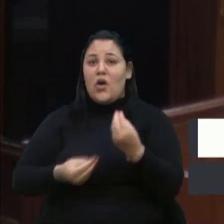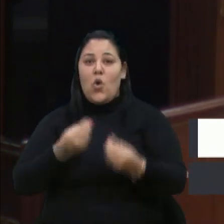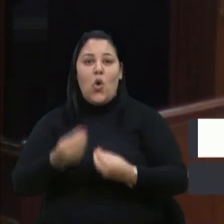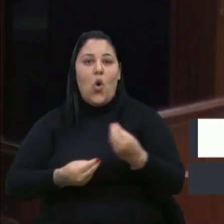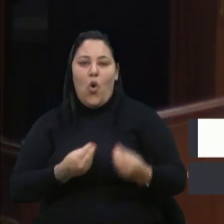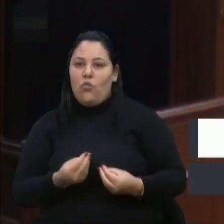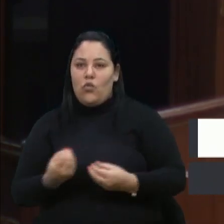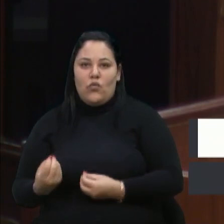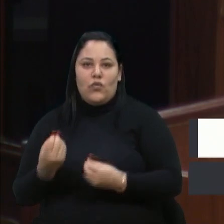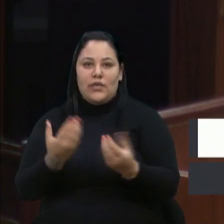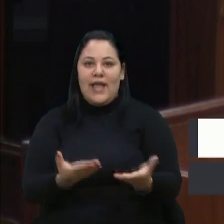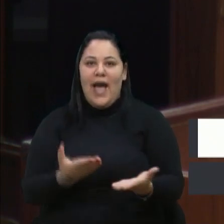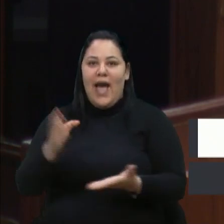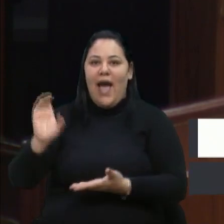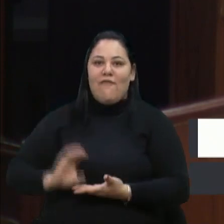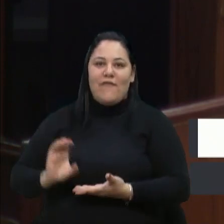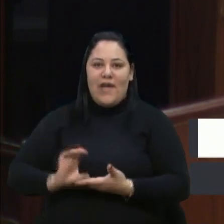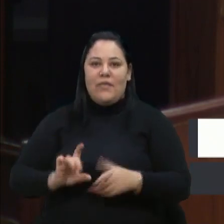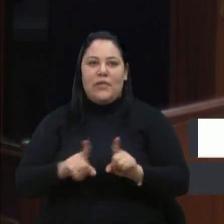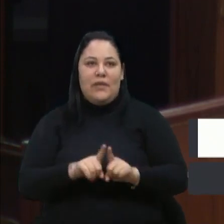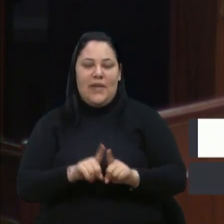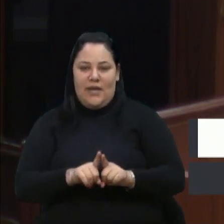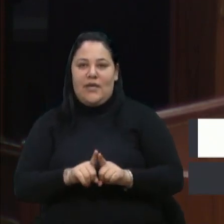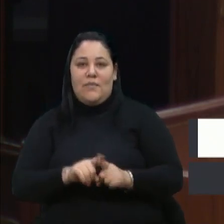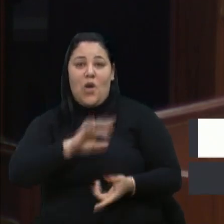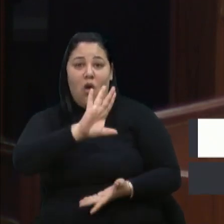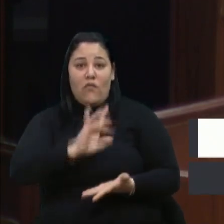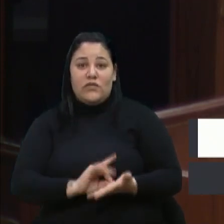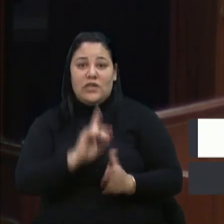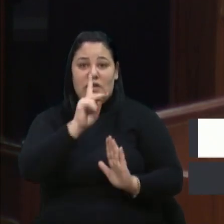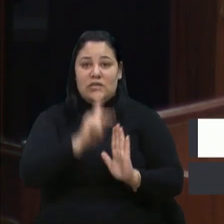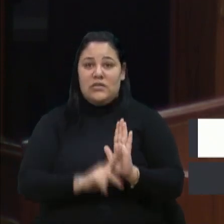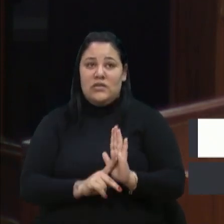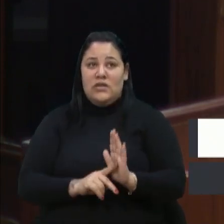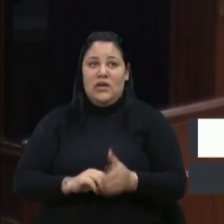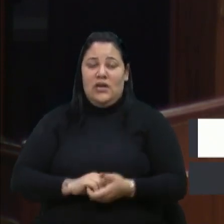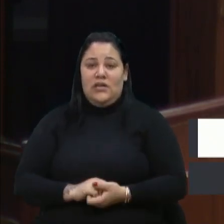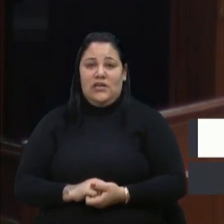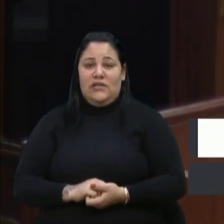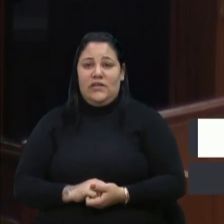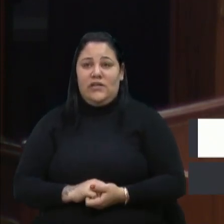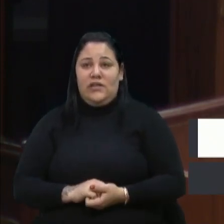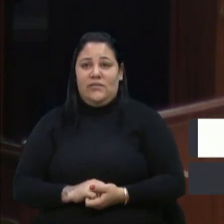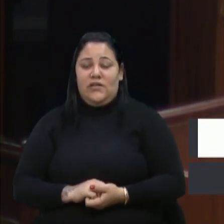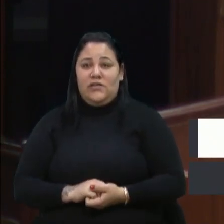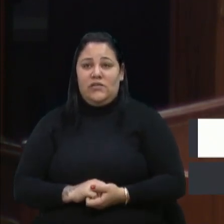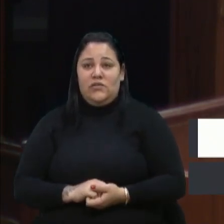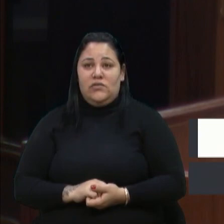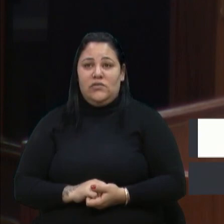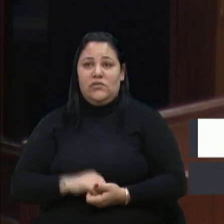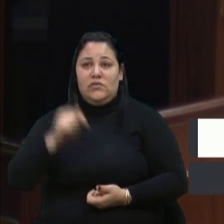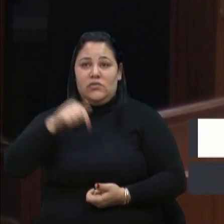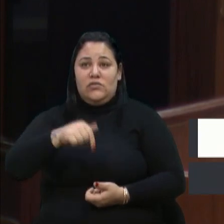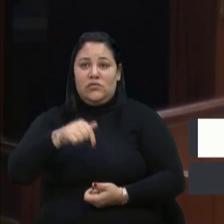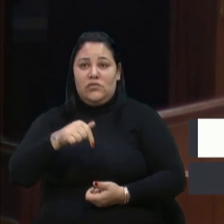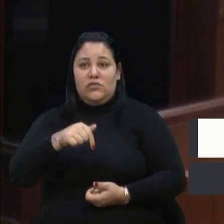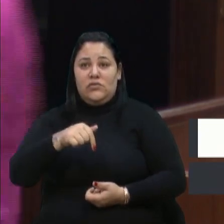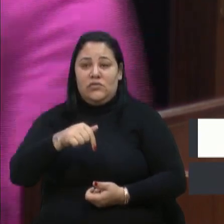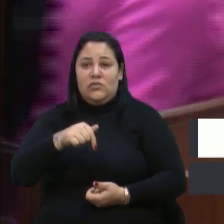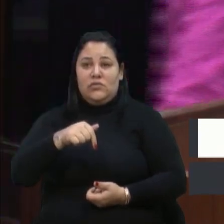recursos para a efetivação desse projeto e da Maesa. E sendo, então, que não